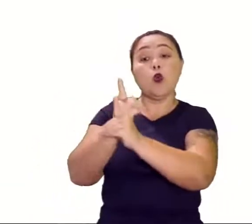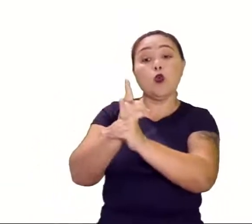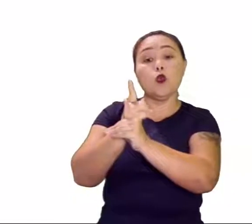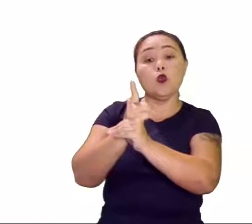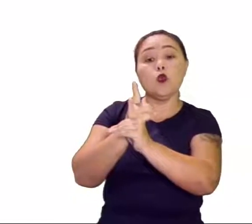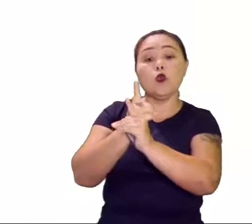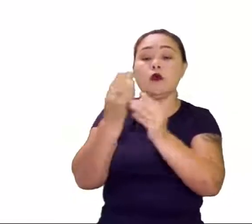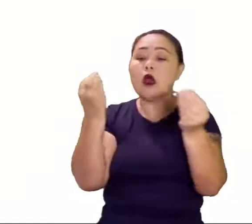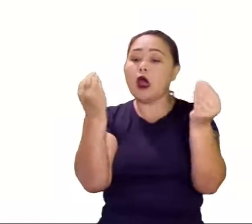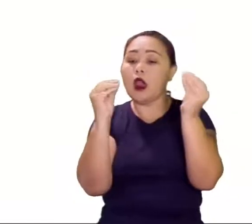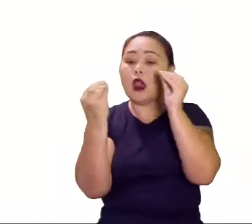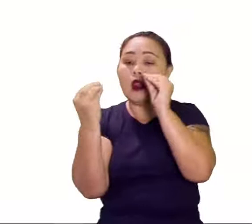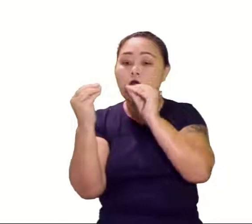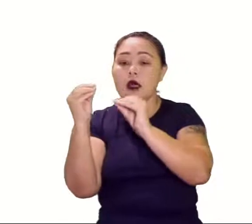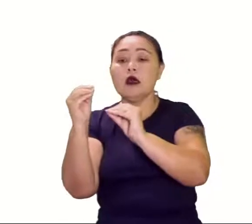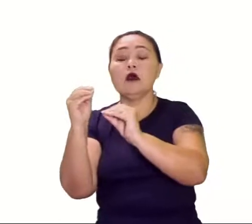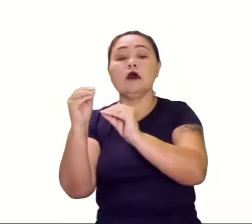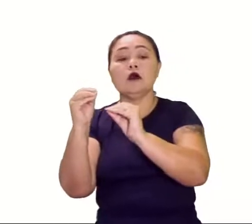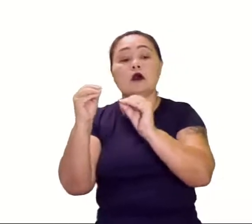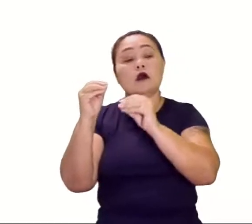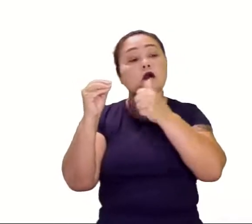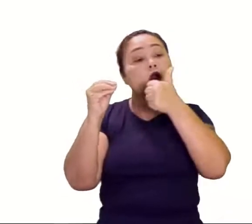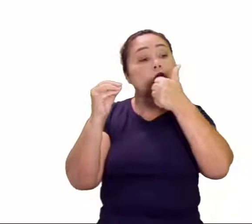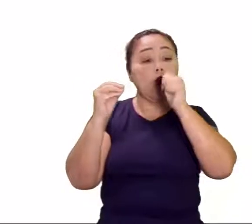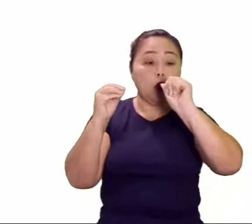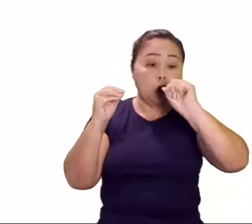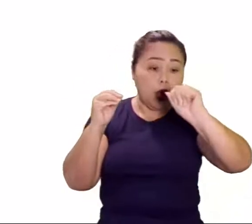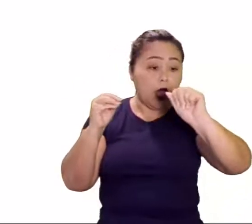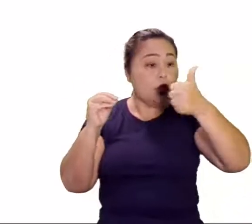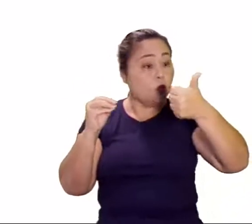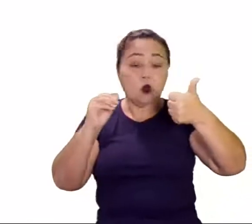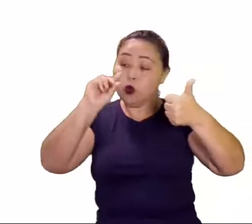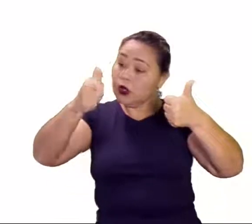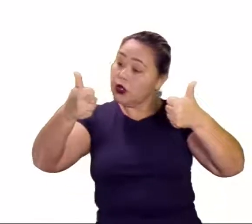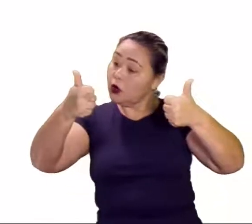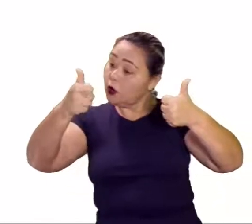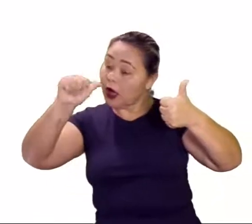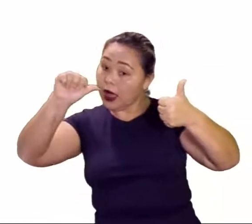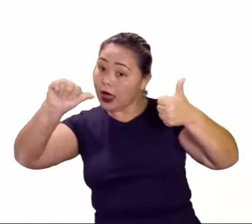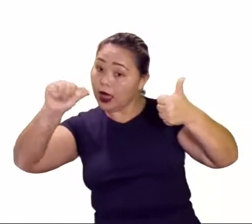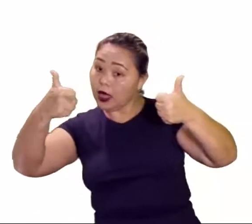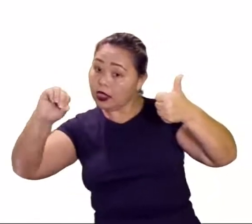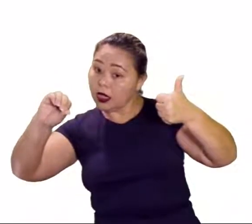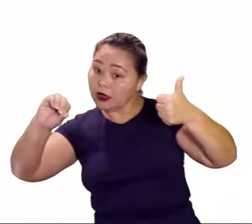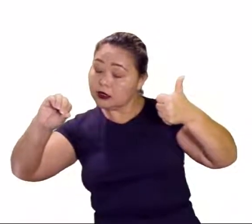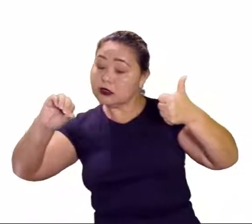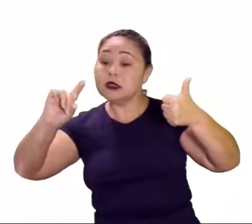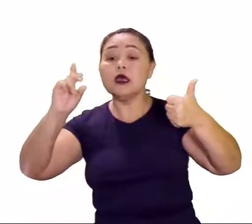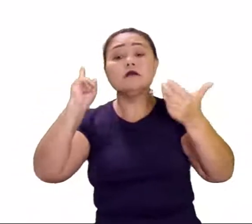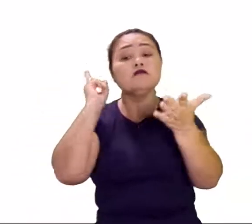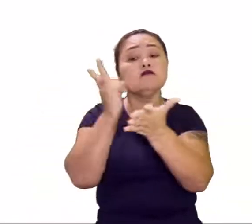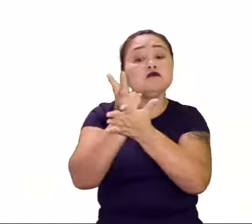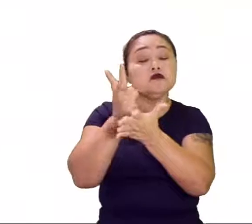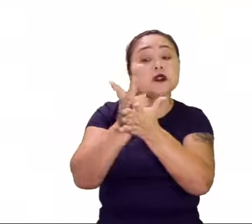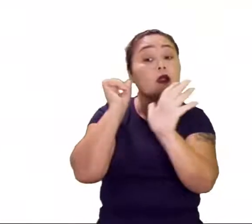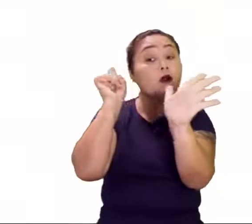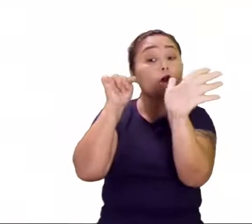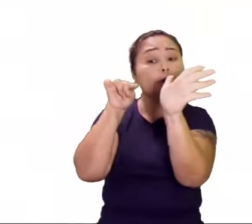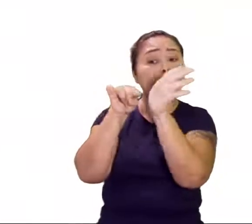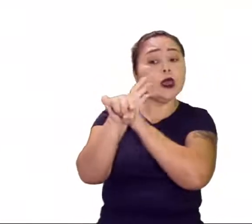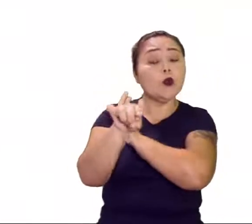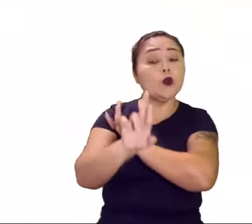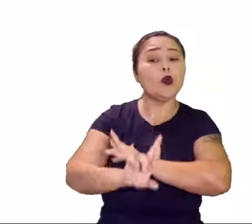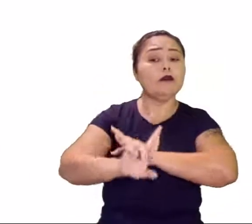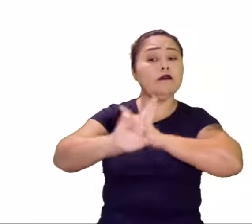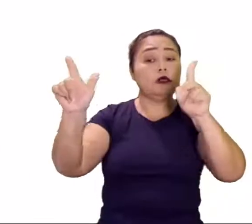os meios existentes entre o A1 e o A10. Ele quer saber a mesma coisa, só que agora fez uma pergunta de